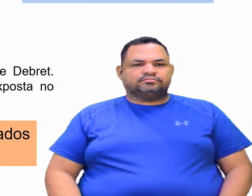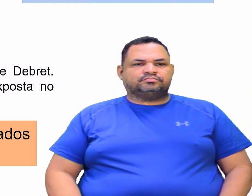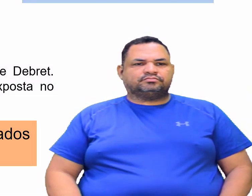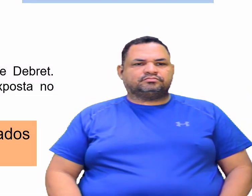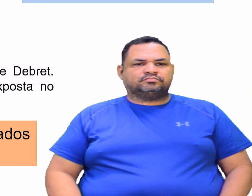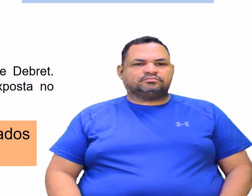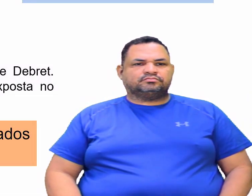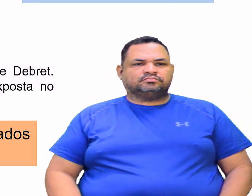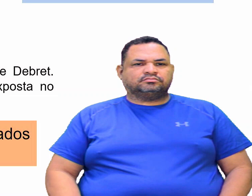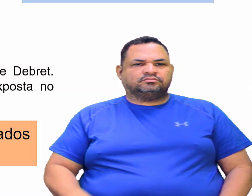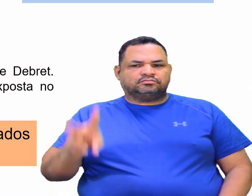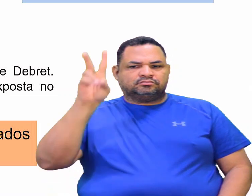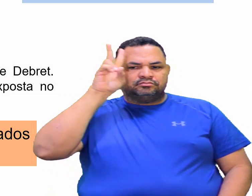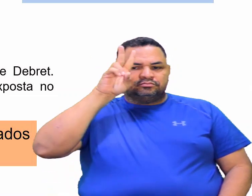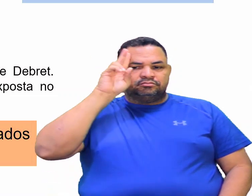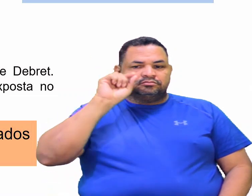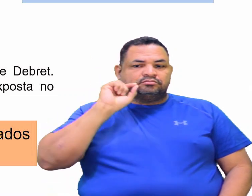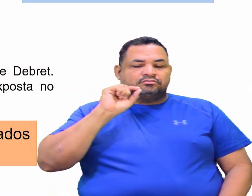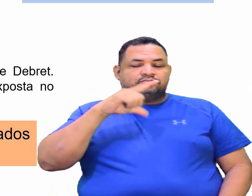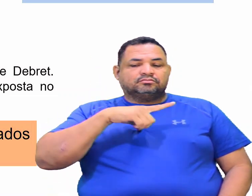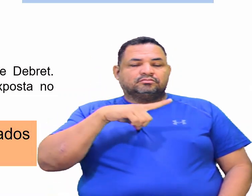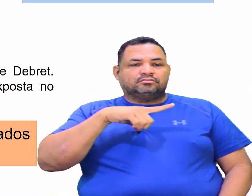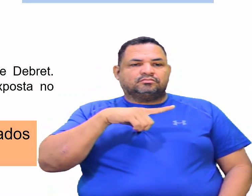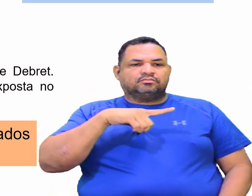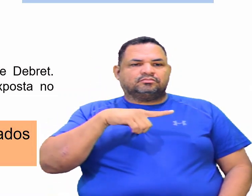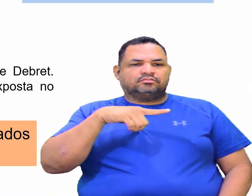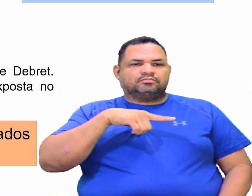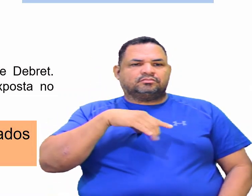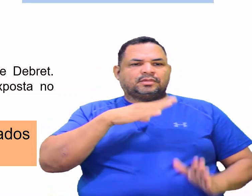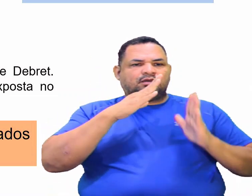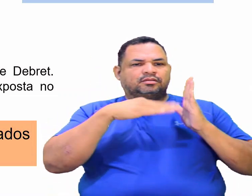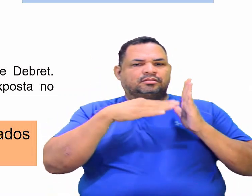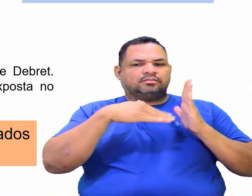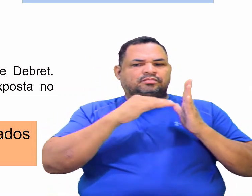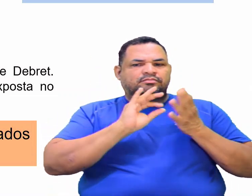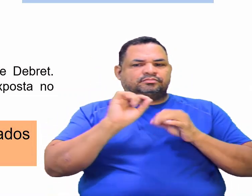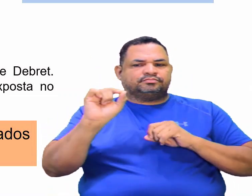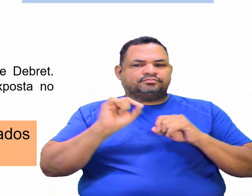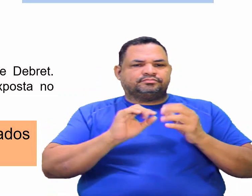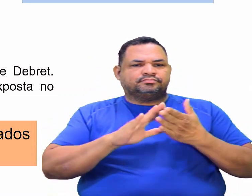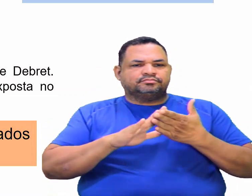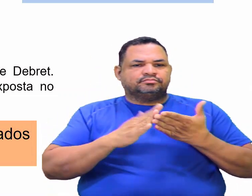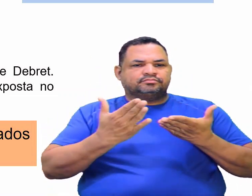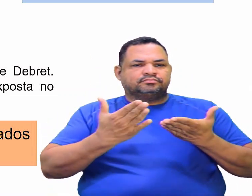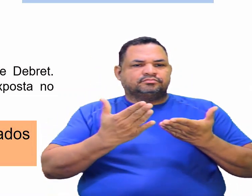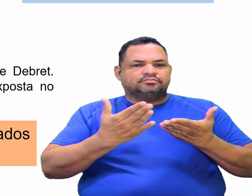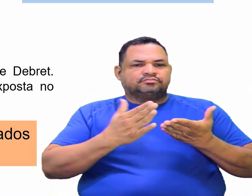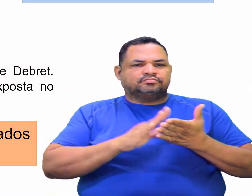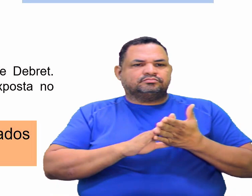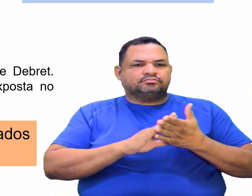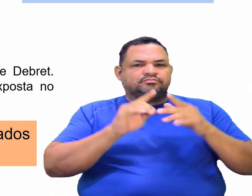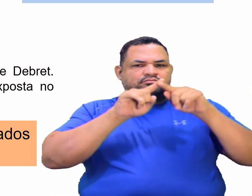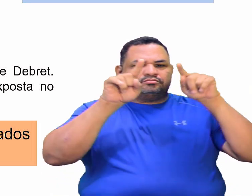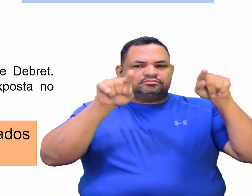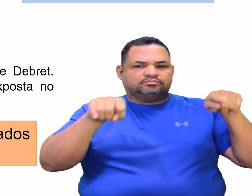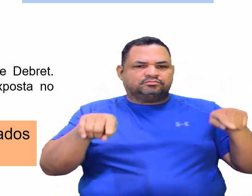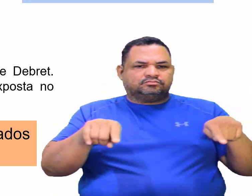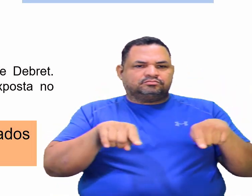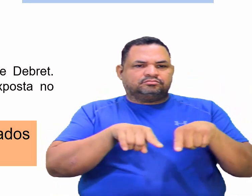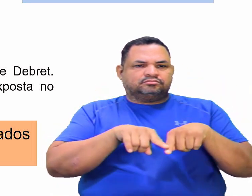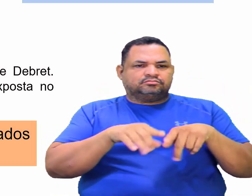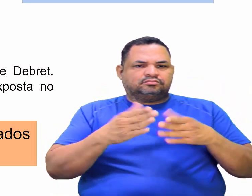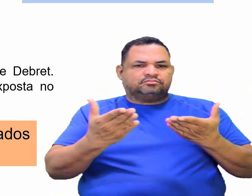aqui na na história O que que tem de História porque tem uma pintura que ela é considerada os quadros eram